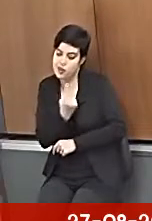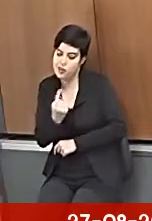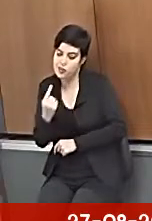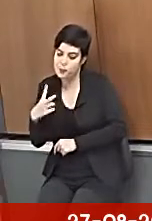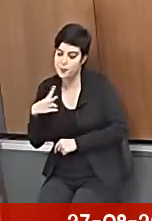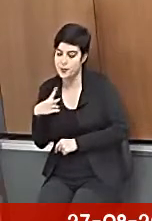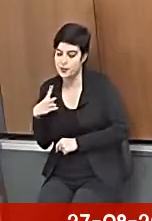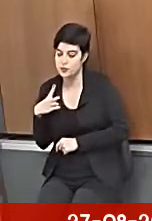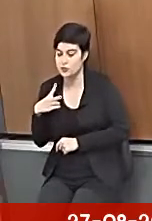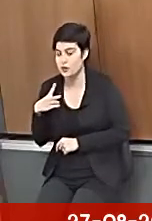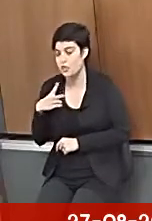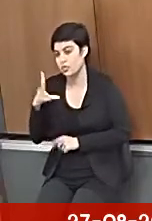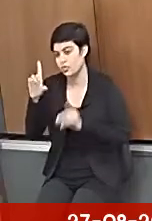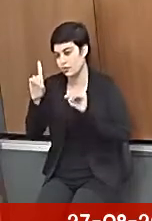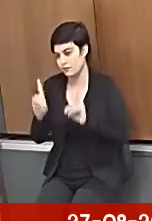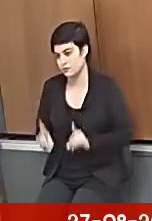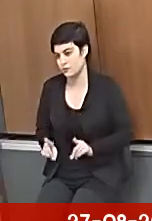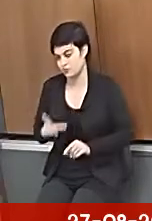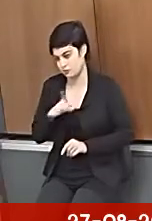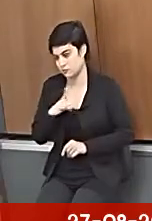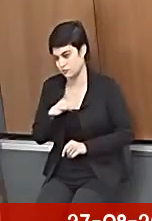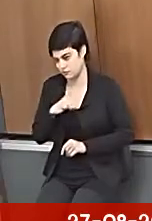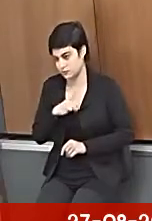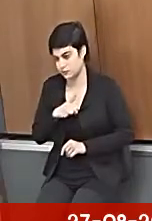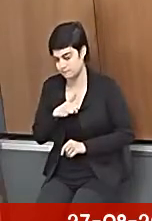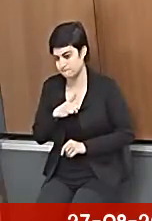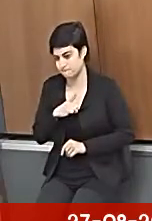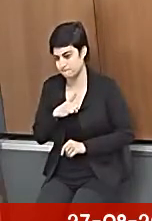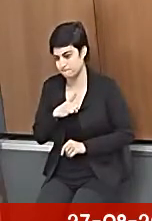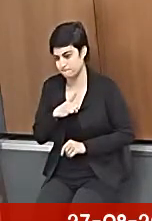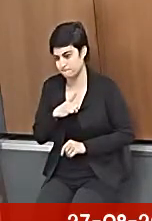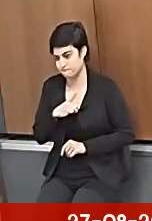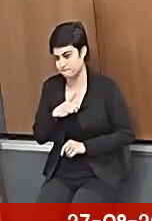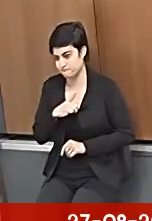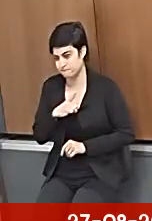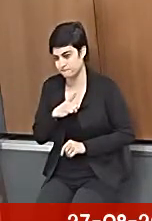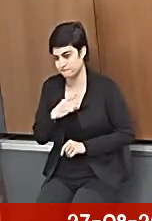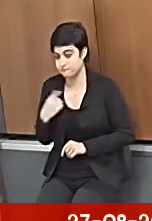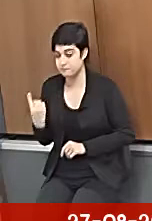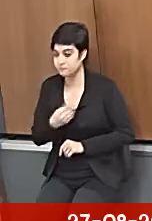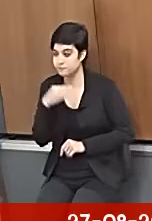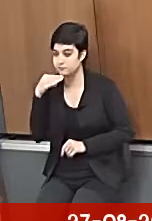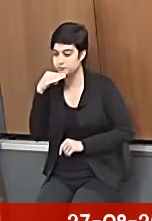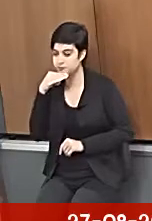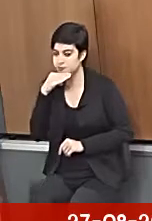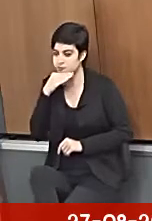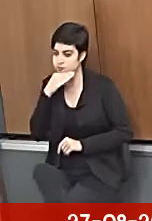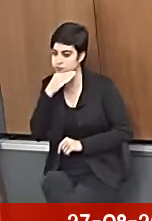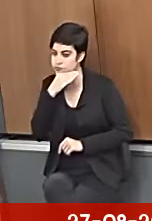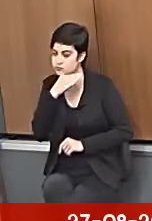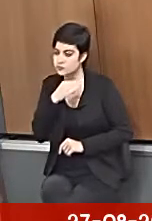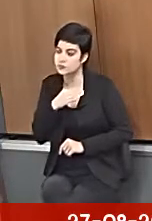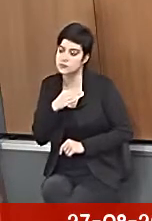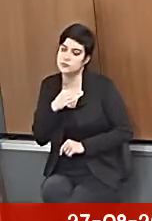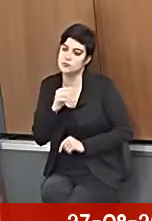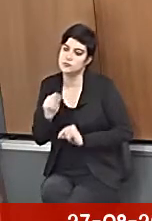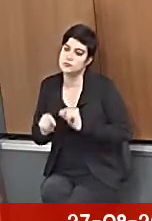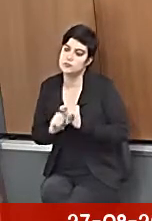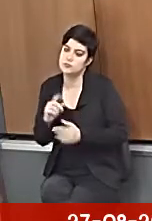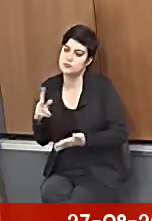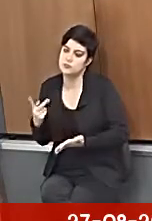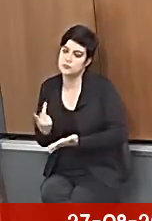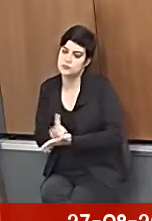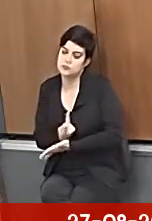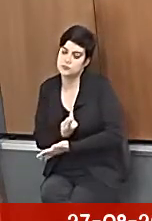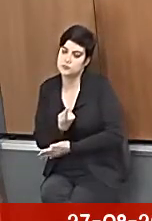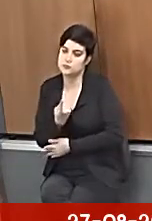das diversas necessidades especiais que nós temos nós vimos por exemplo é a situação da tabela